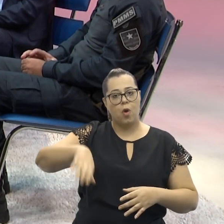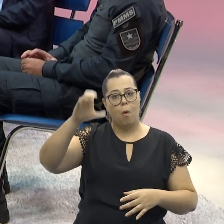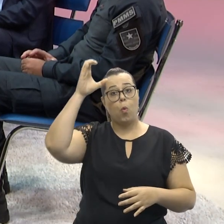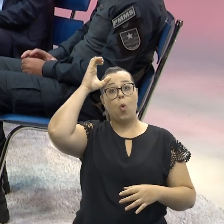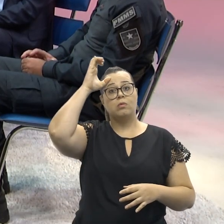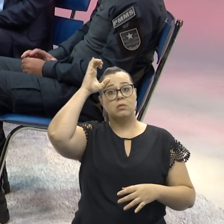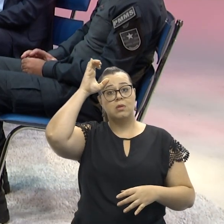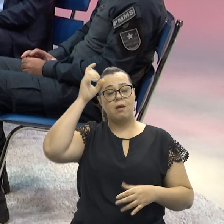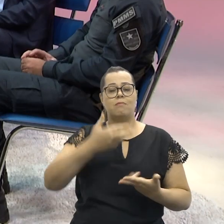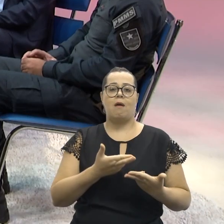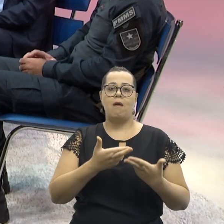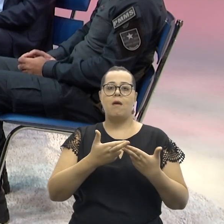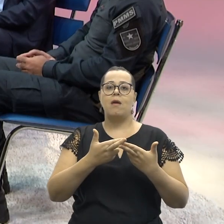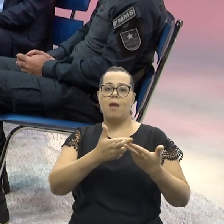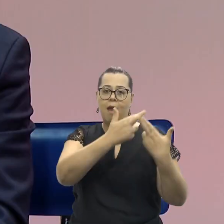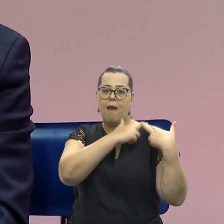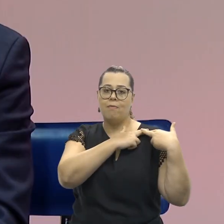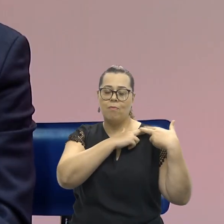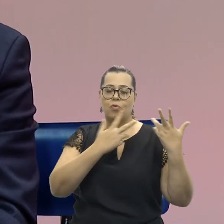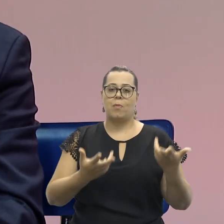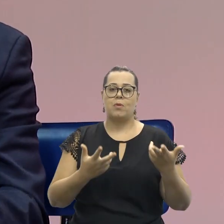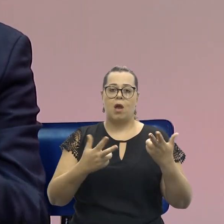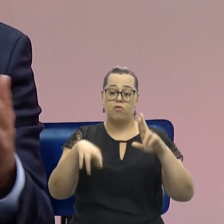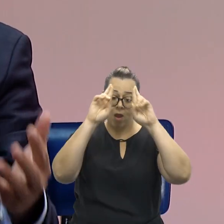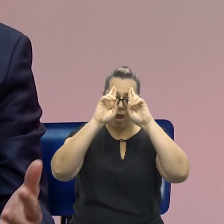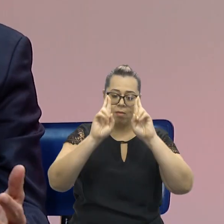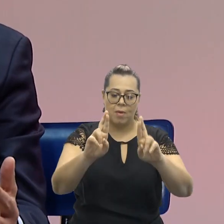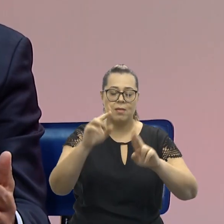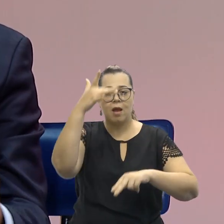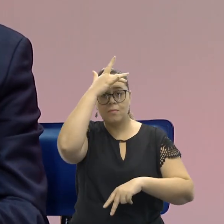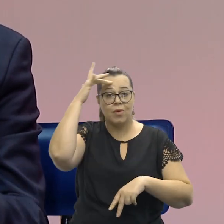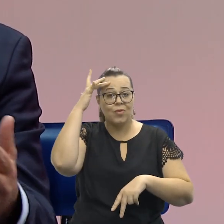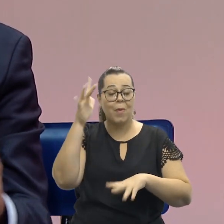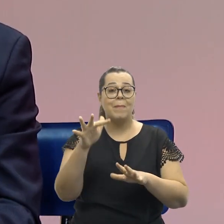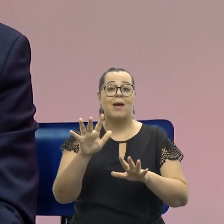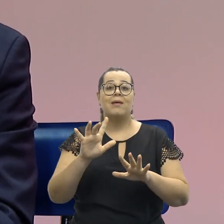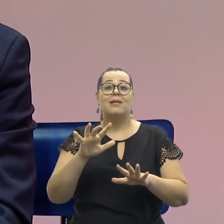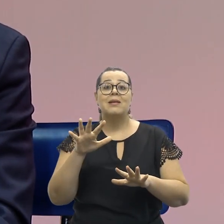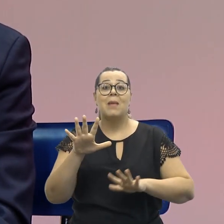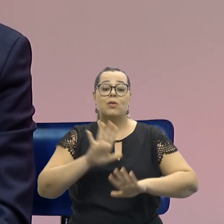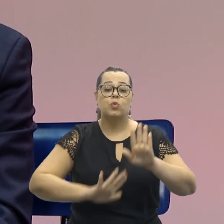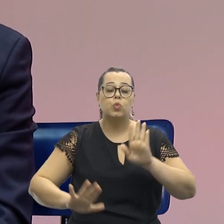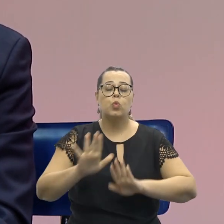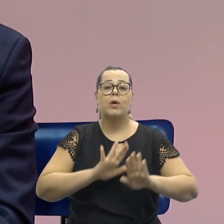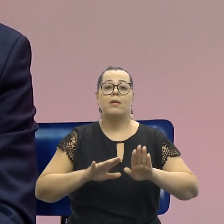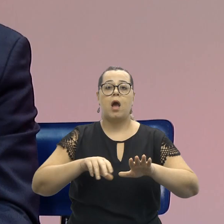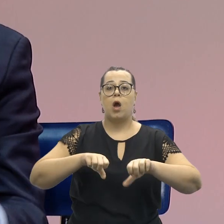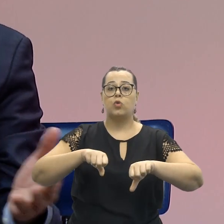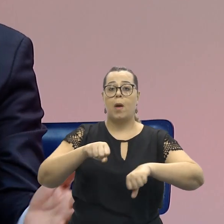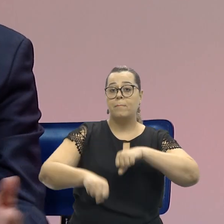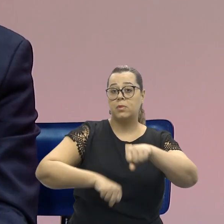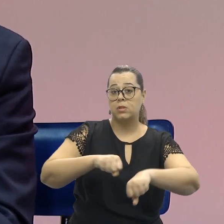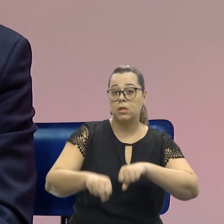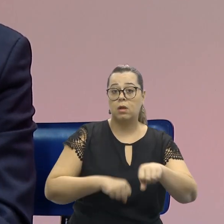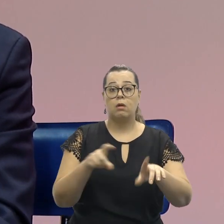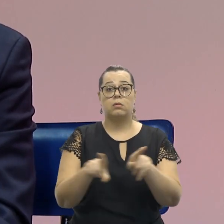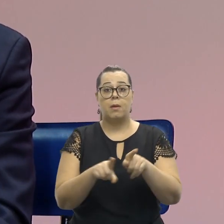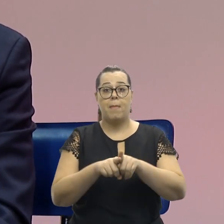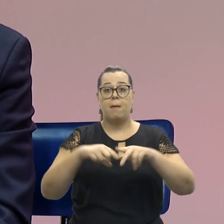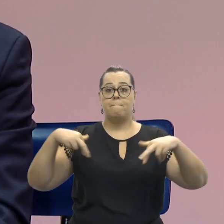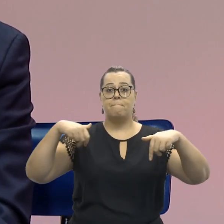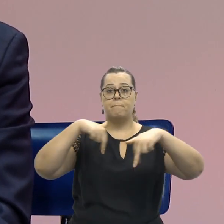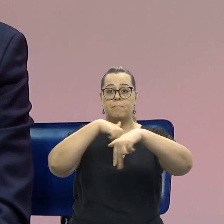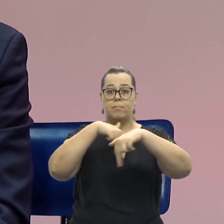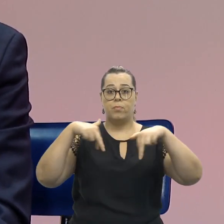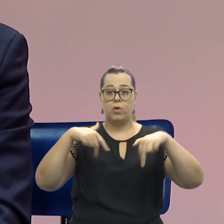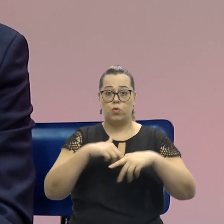que são os pedestres e os ciclistas. Então, esse contexto todo visa salvaguardar vidas. E isso que o Batalhão de Trânsito